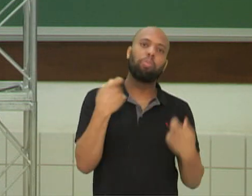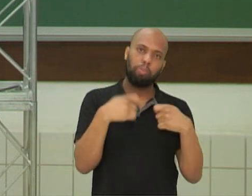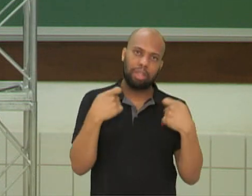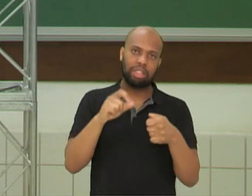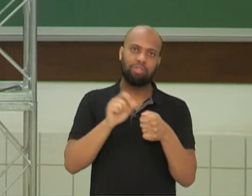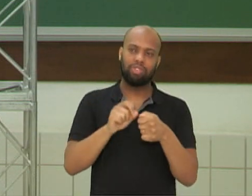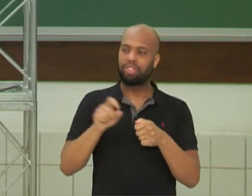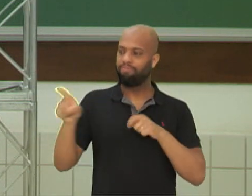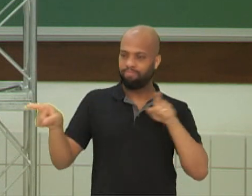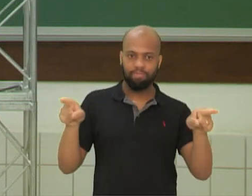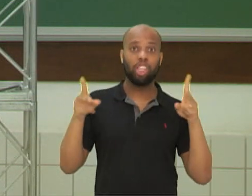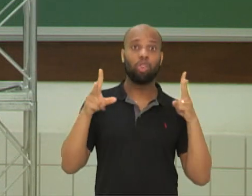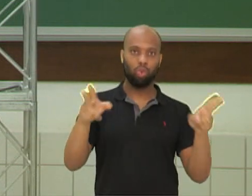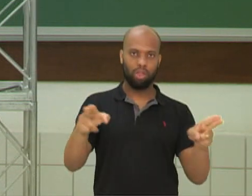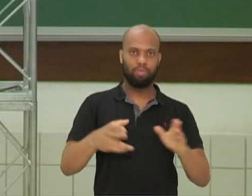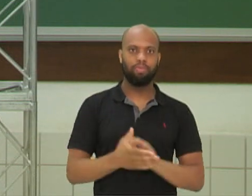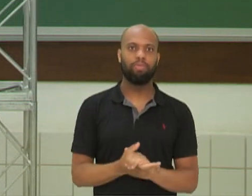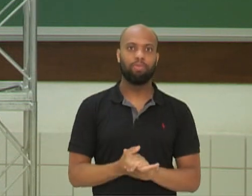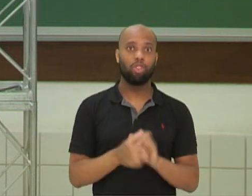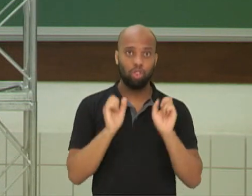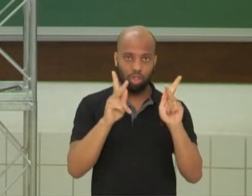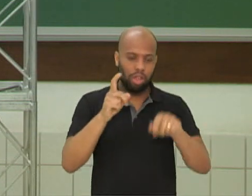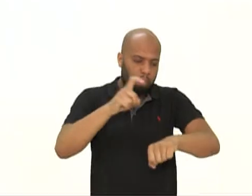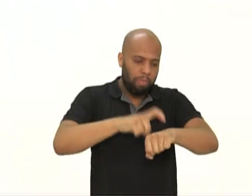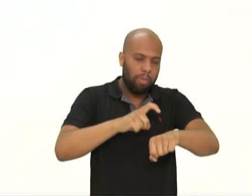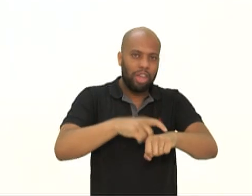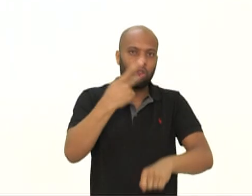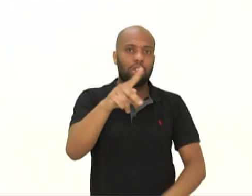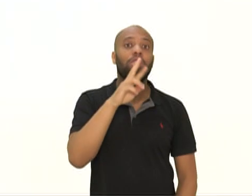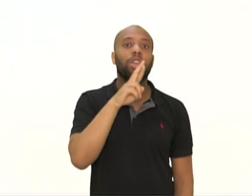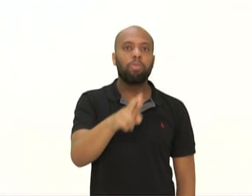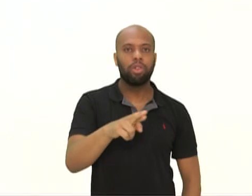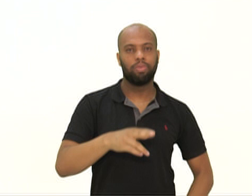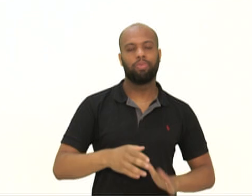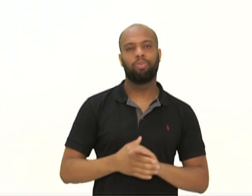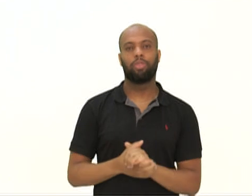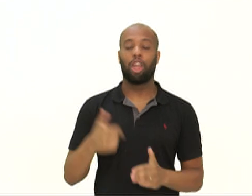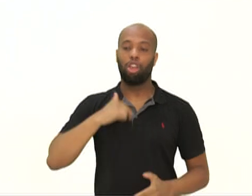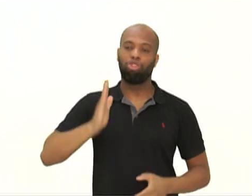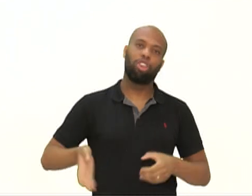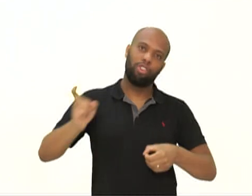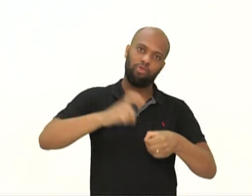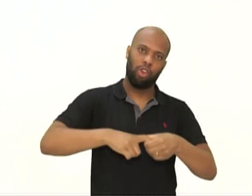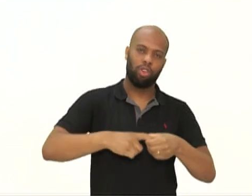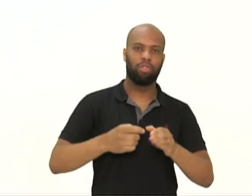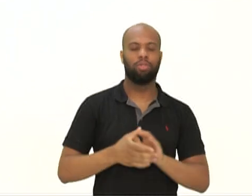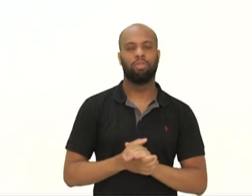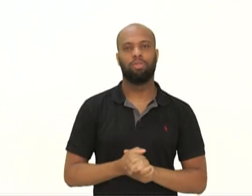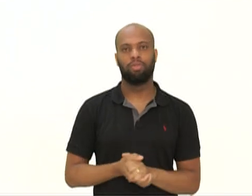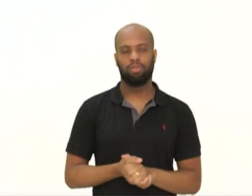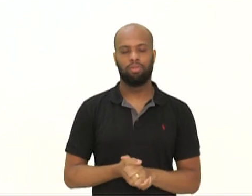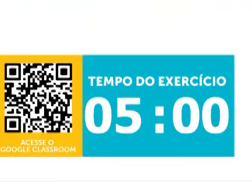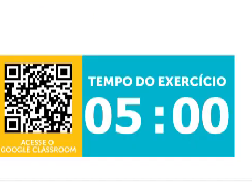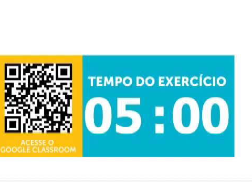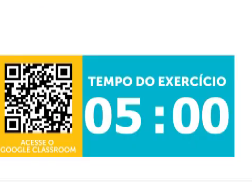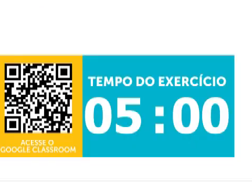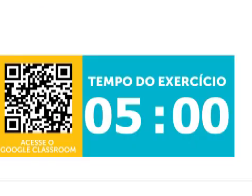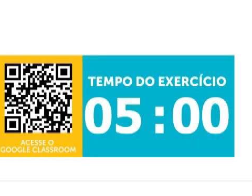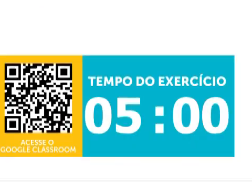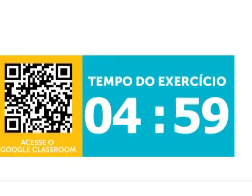equação exponencial. Certo? Uns minutinhos, então, para a gente voltar aqui e resolver juntos esse exercício.